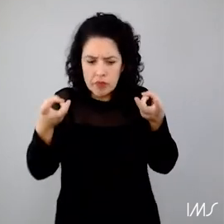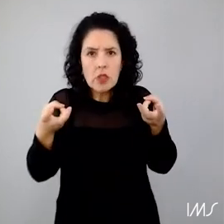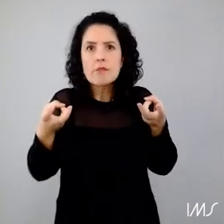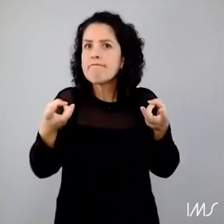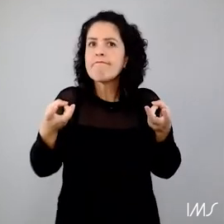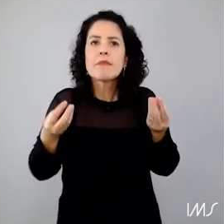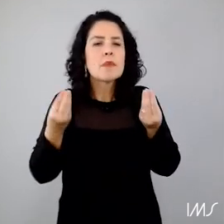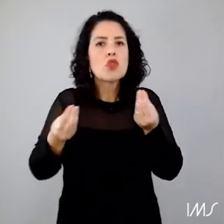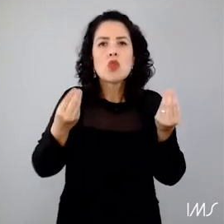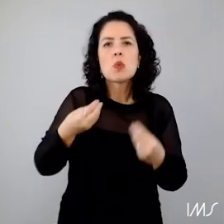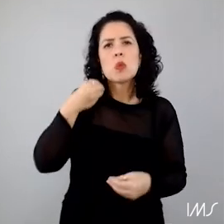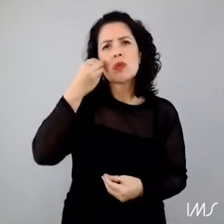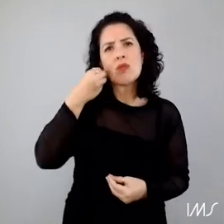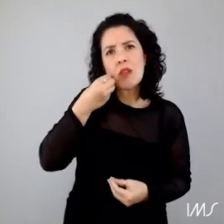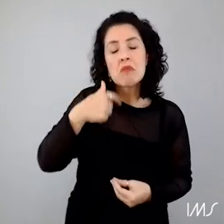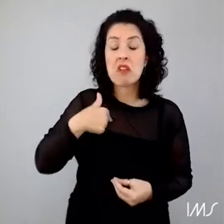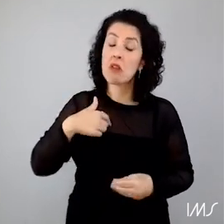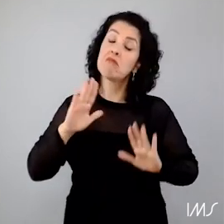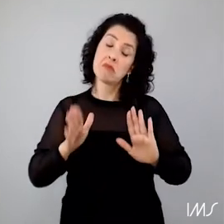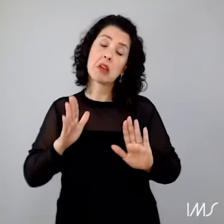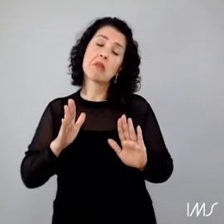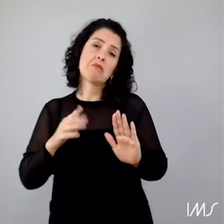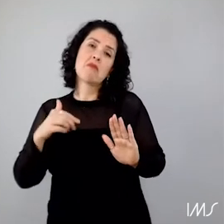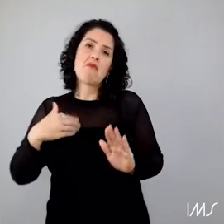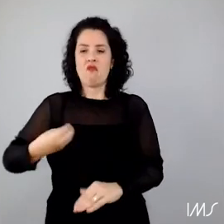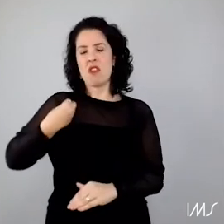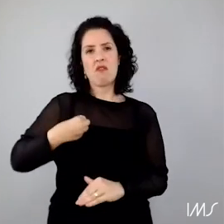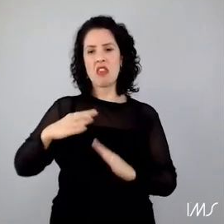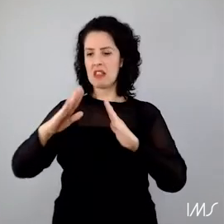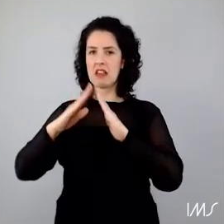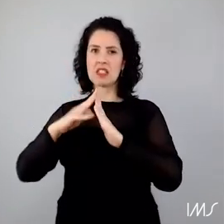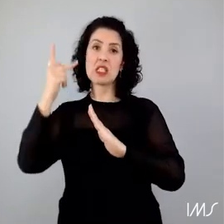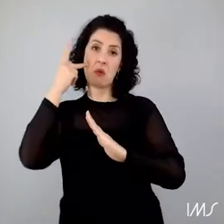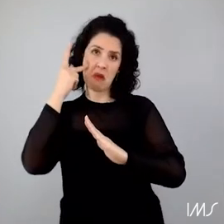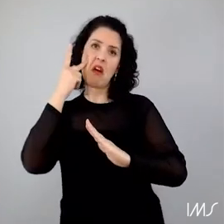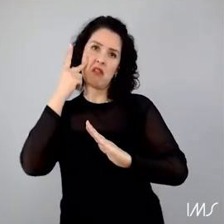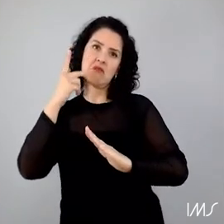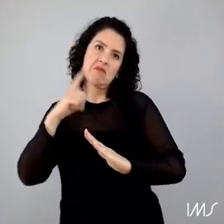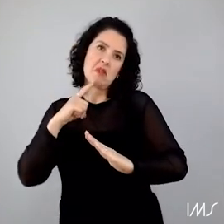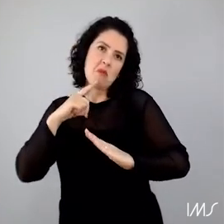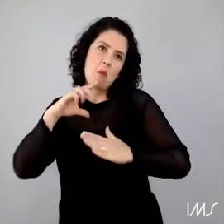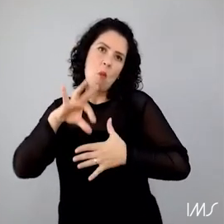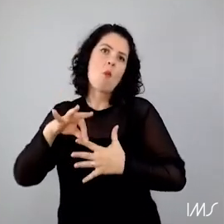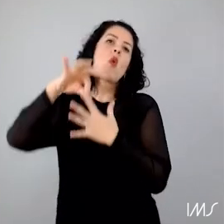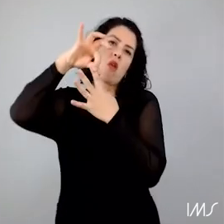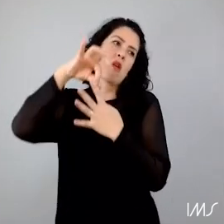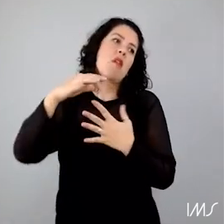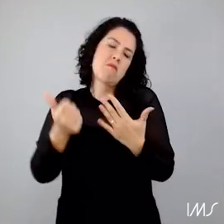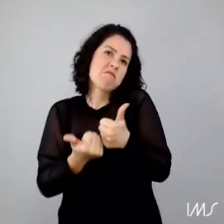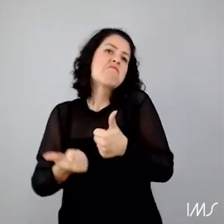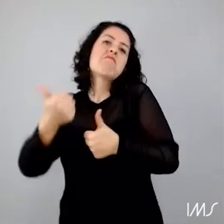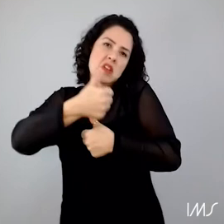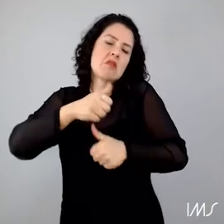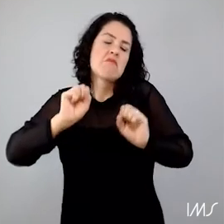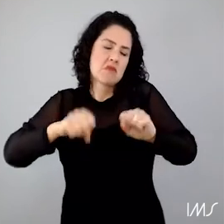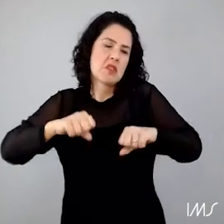por experiência, a partir de um local relativamente privilegiado, que é a cidade de São Paulo, a Universidade de São Paulo, um